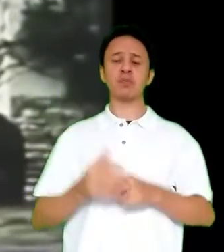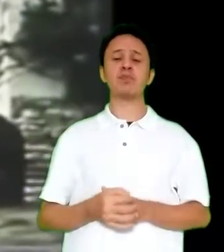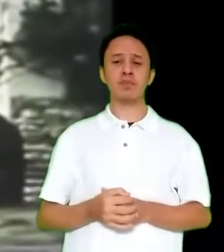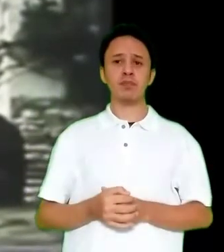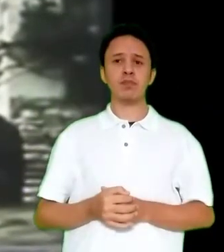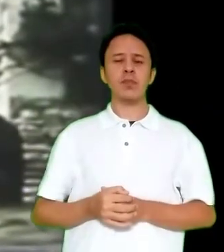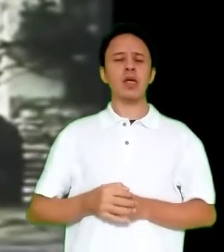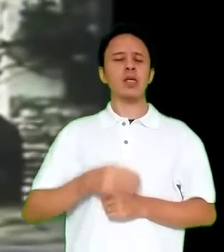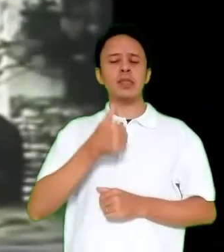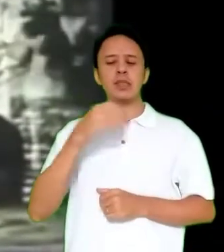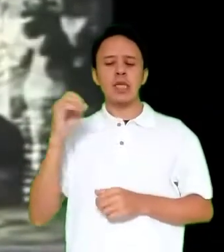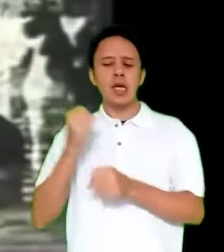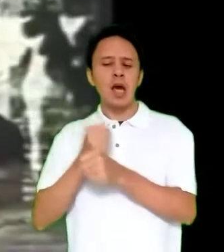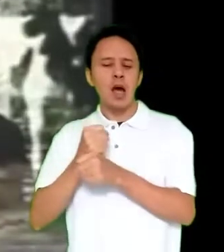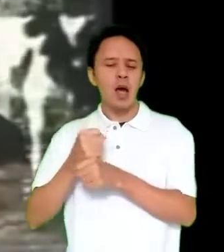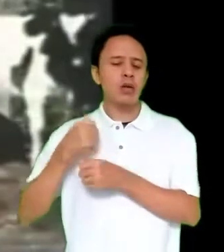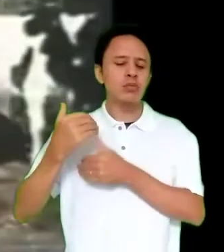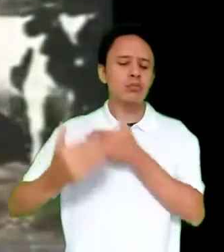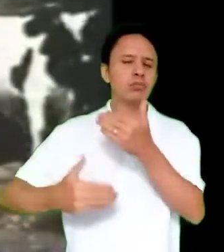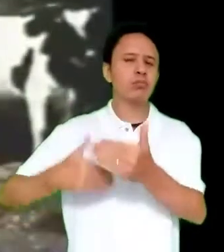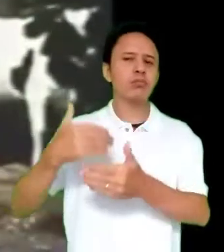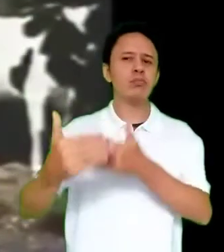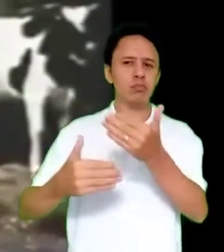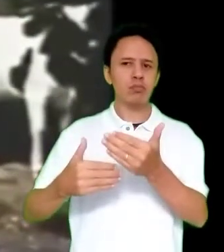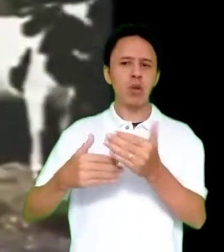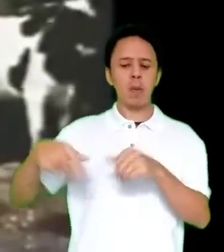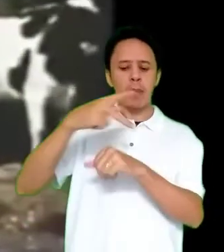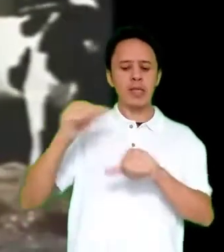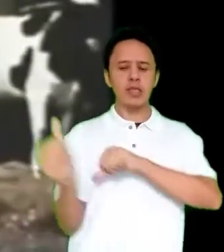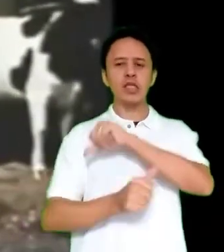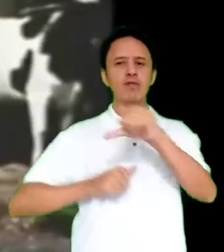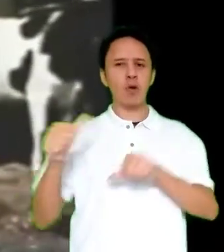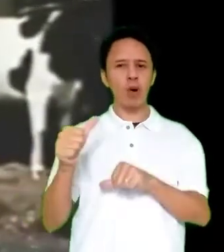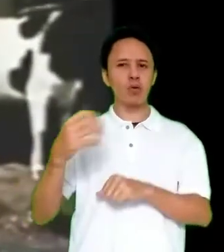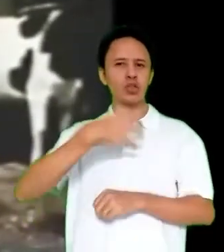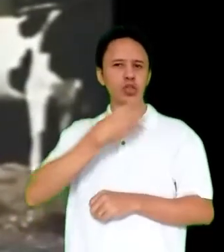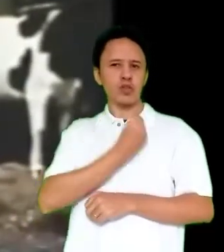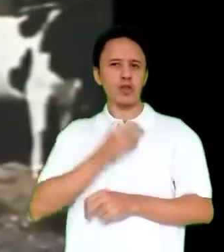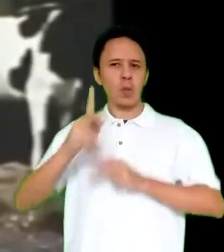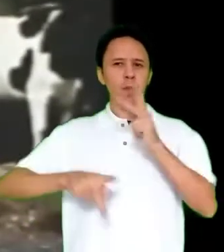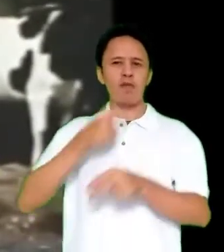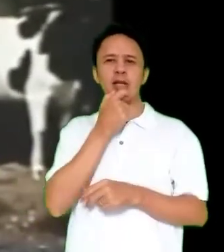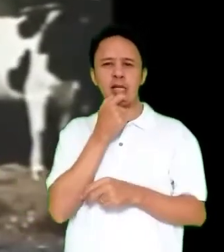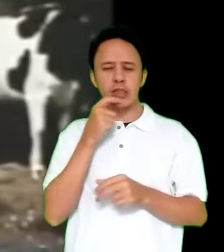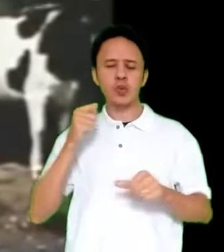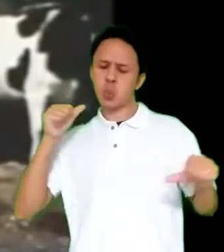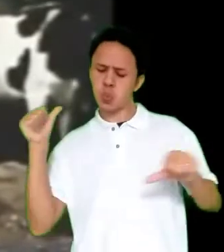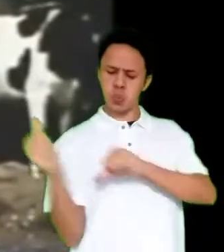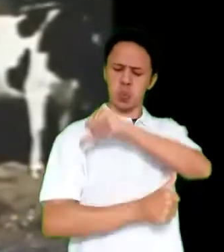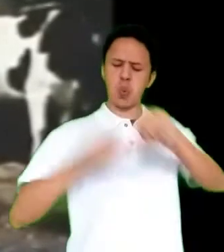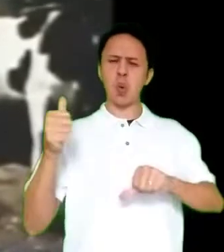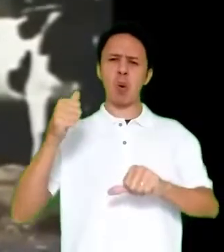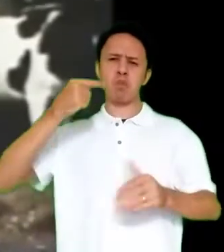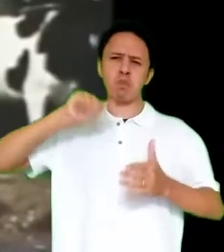E nos 100 anos seguintes, a nação se transformou e o estilo de vida do povo inglês sofreu uma